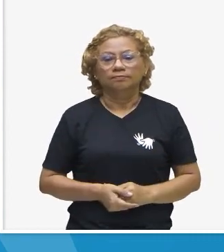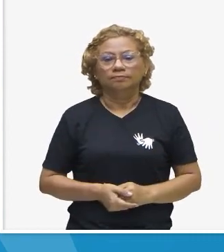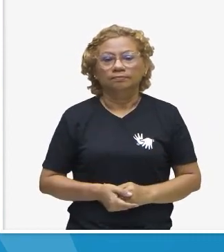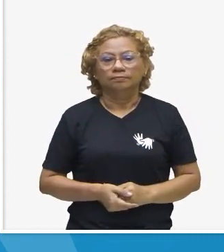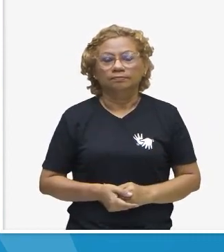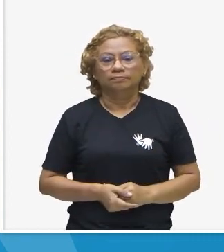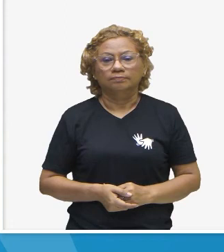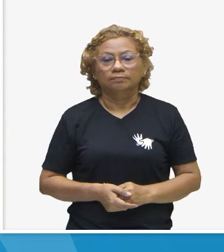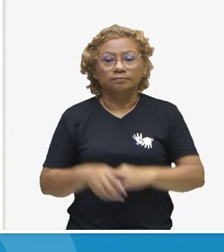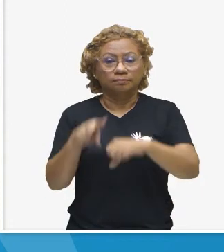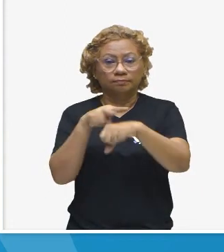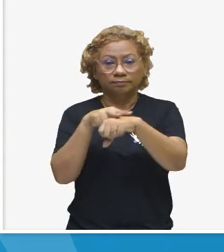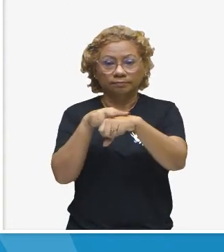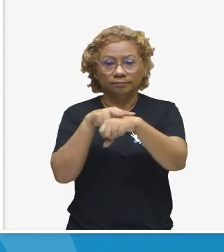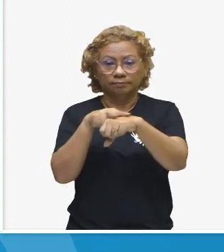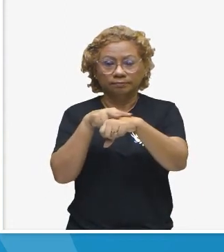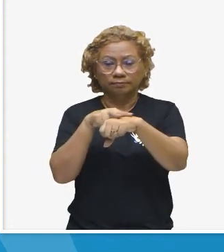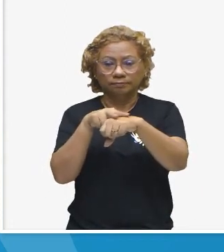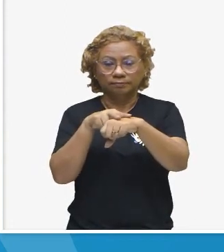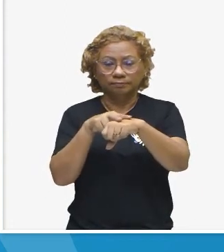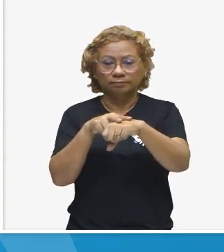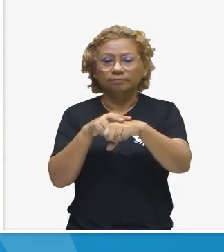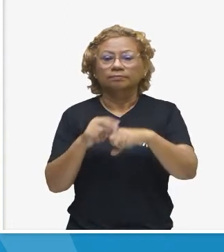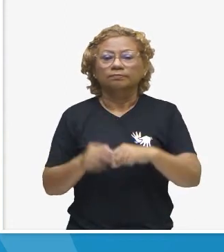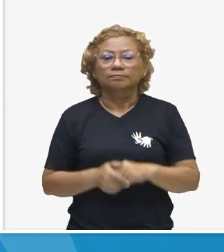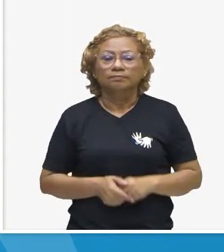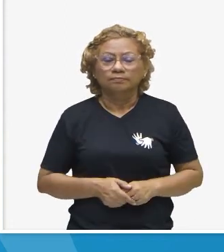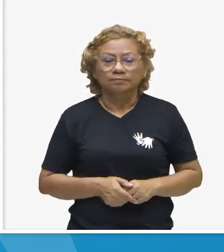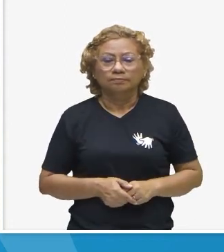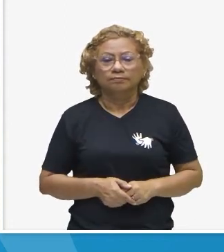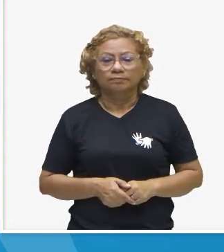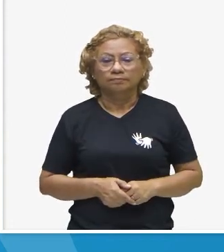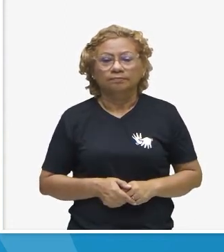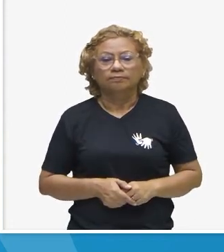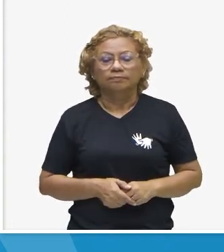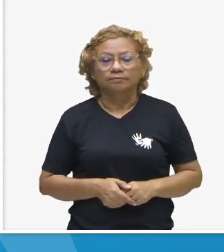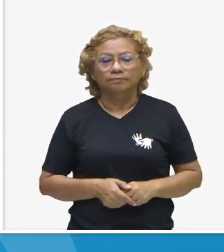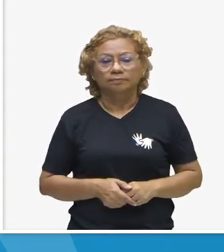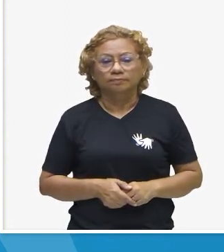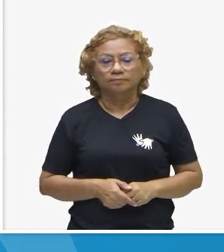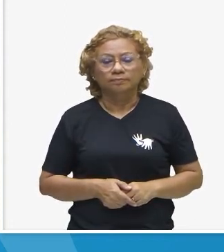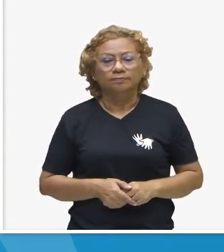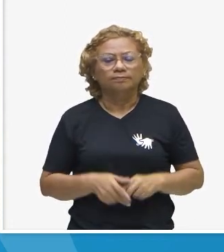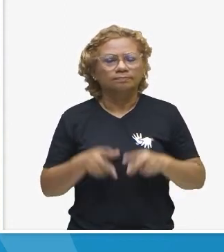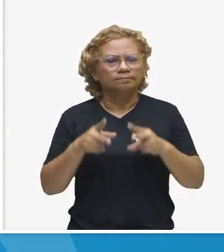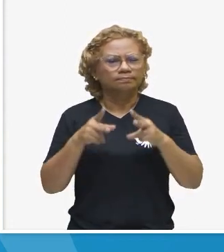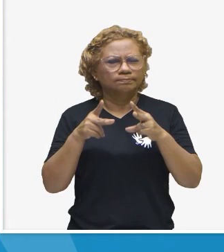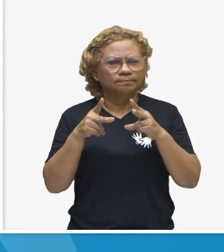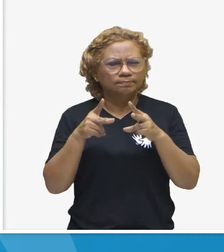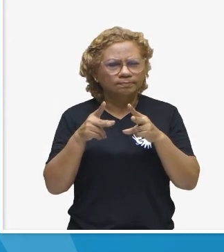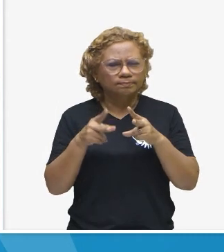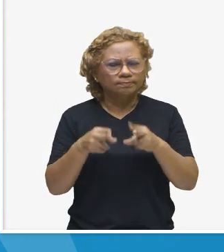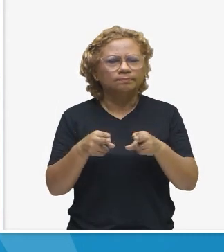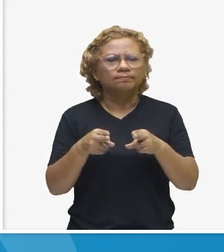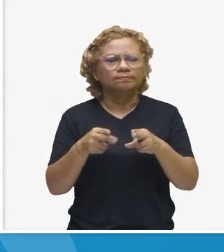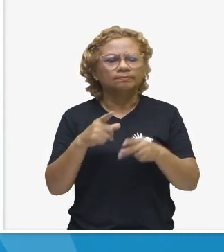São ângulos chamados ângulos congruentes. Todos os ângulos opostos pelo